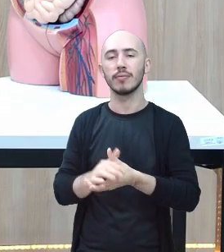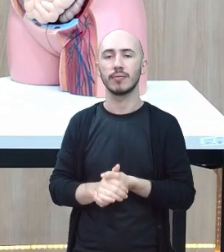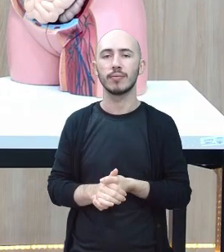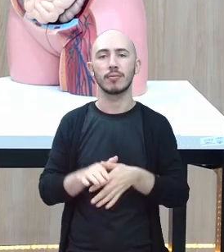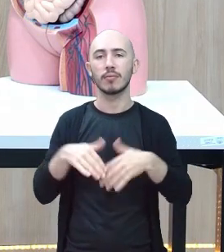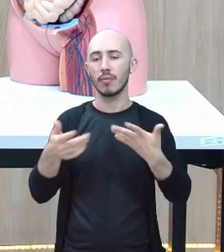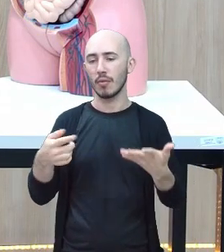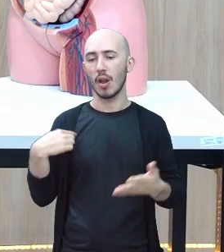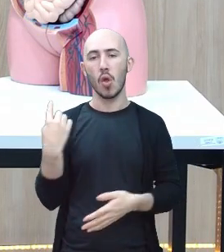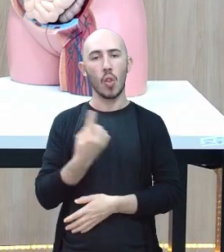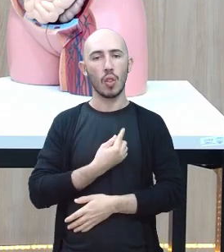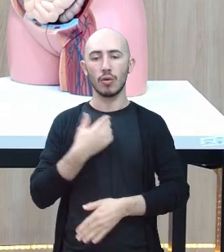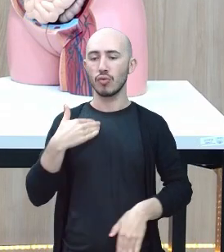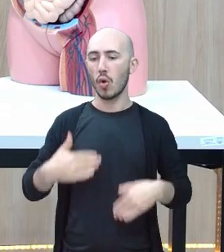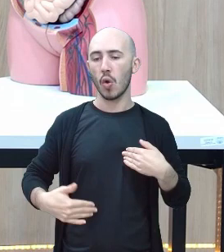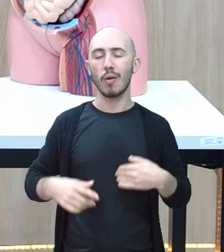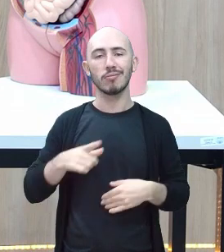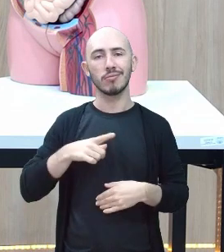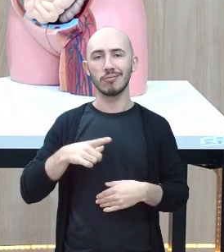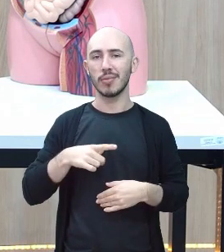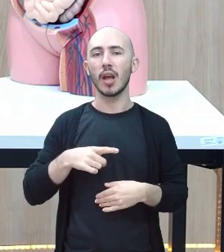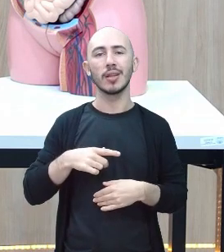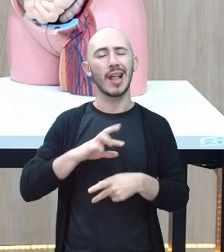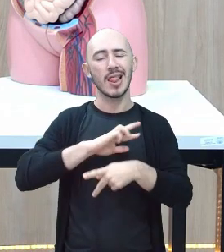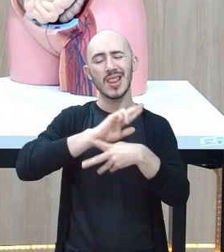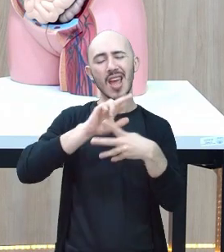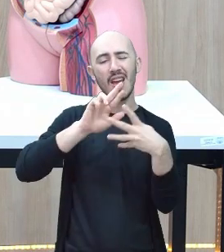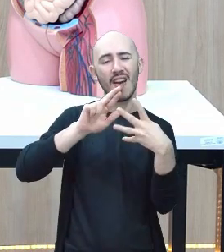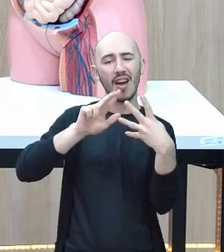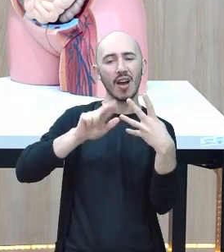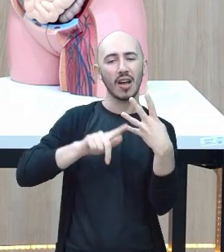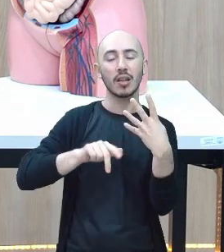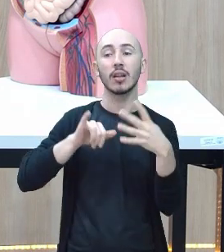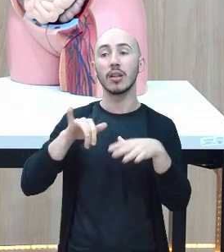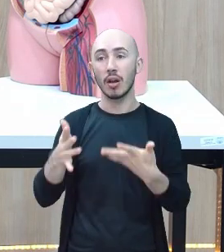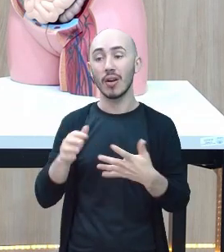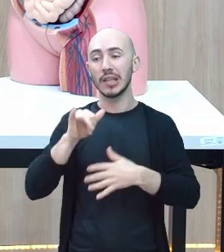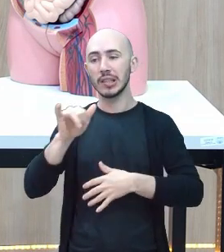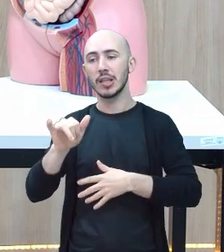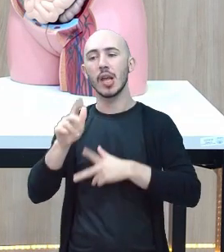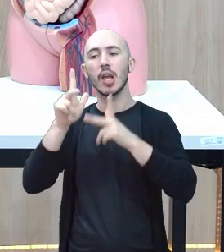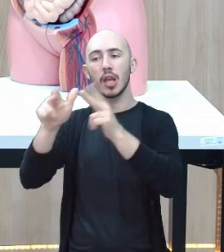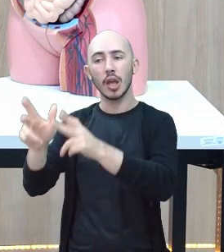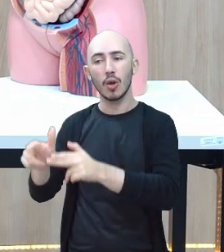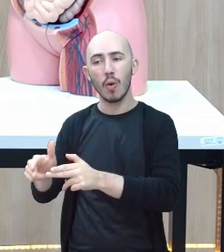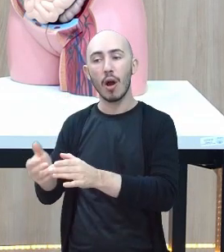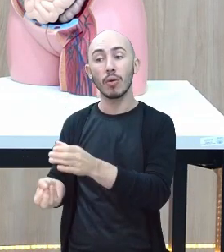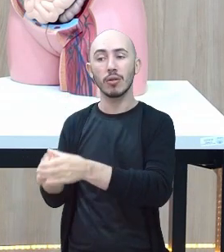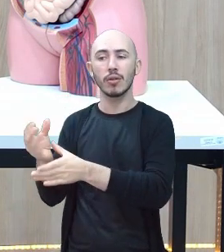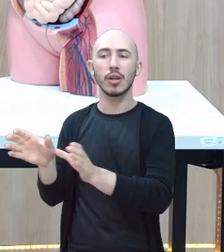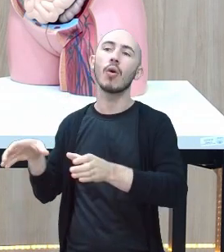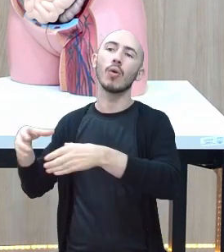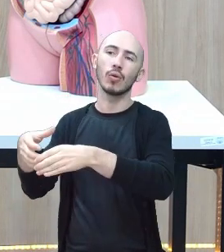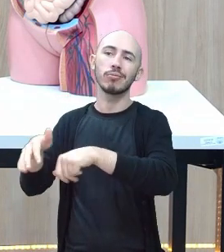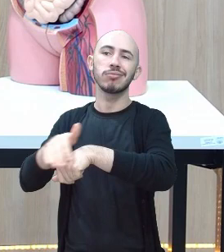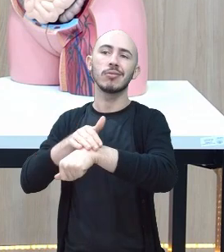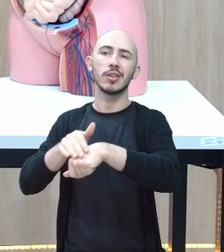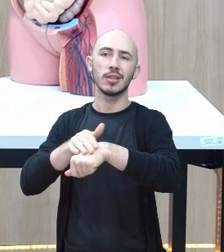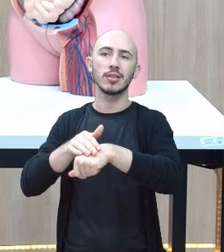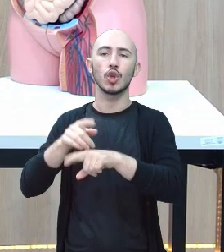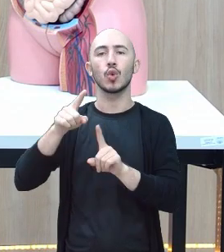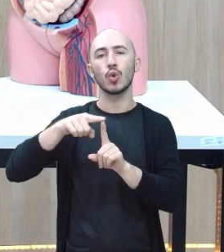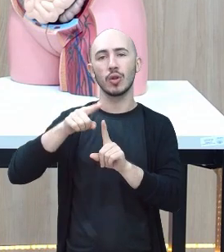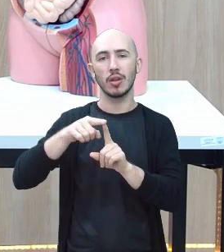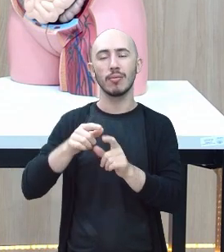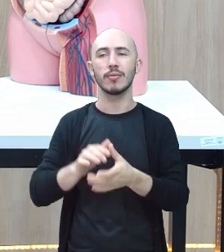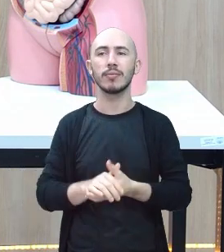nosso organismo tem várias células, aquelas células semelhantes, elas formam um tipo de tecido. E